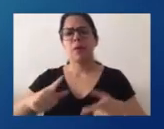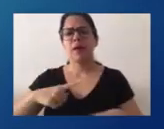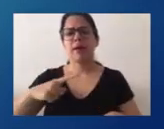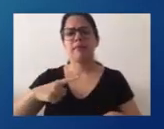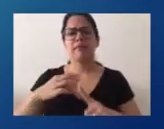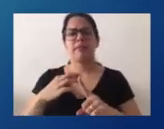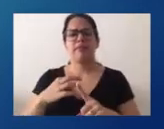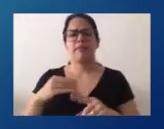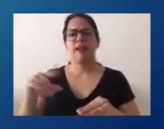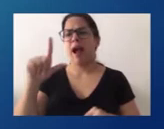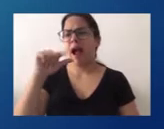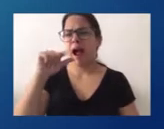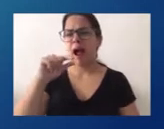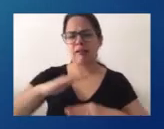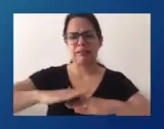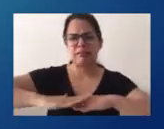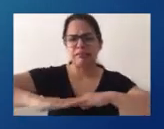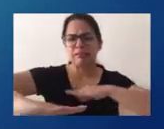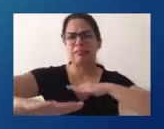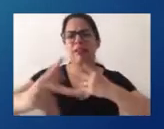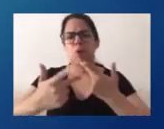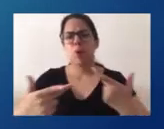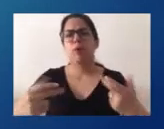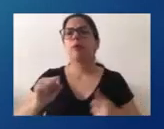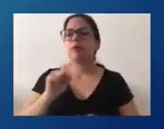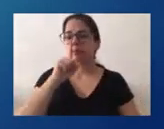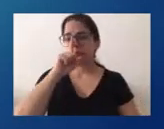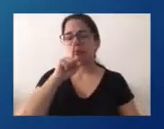outro tipo de risco associado aí à umidade.